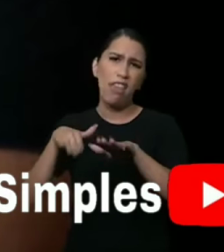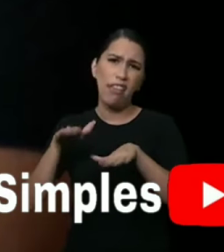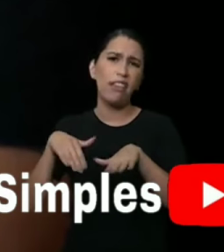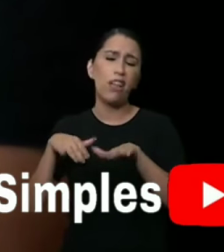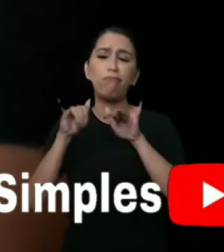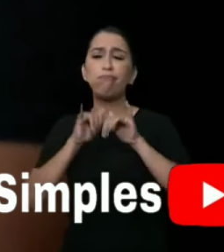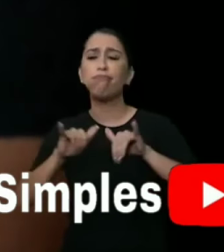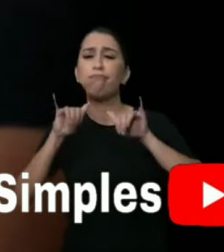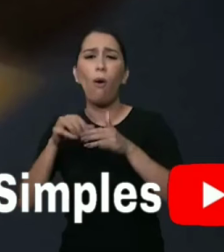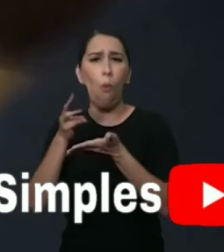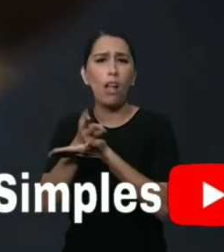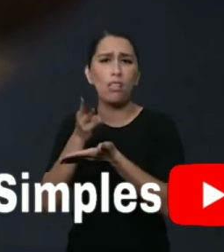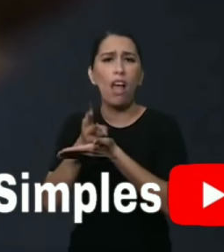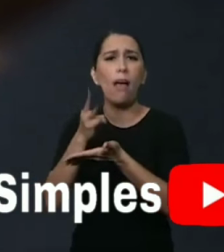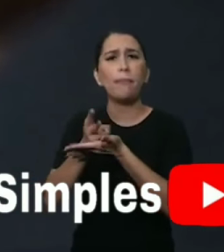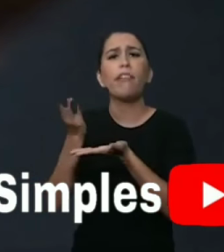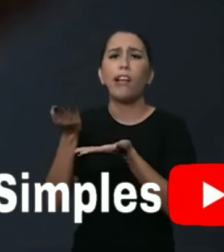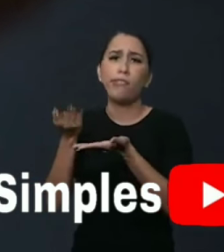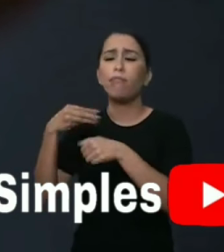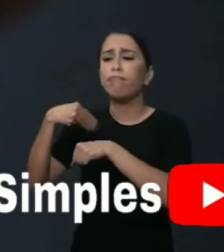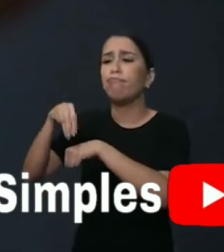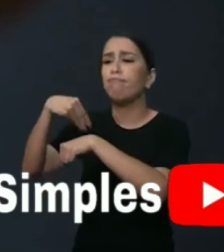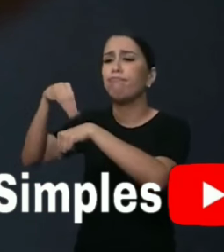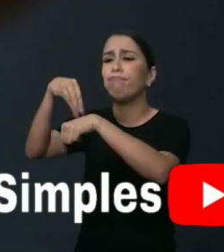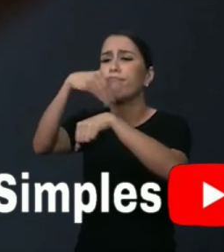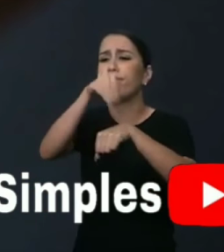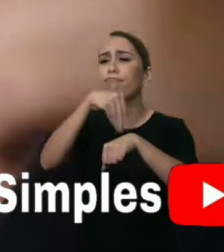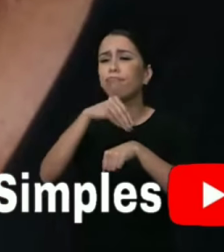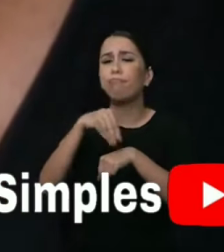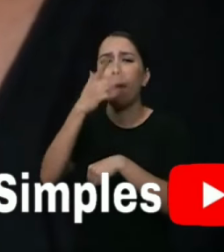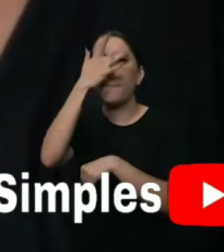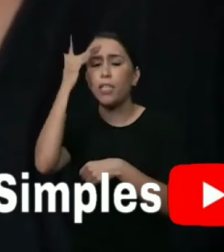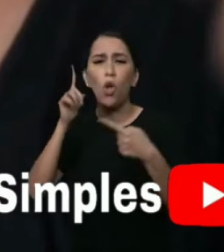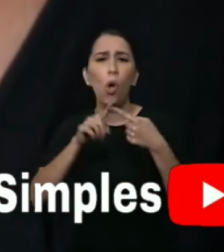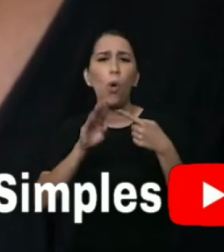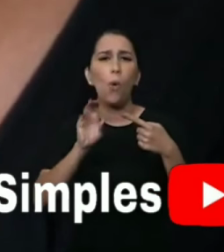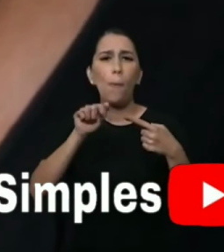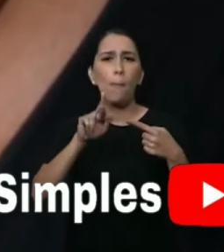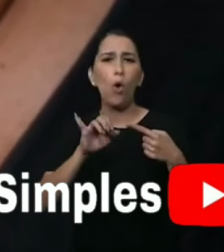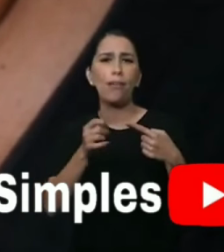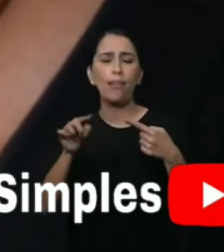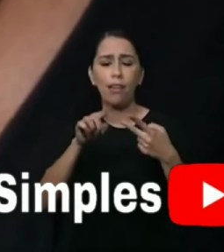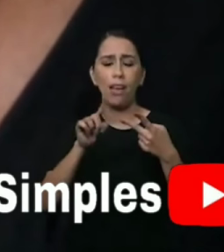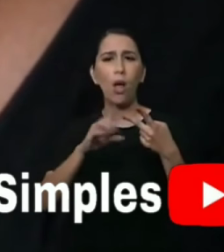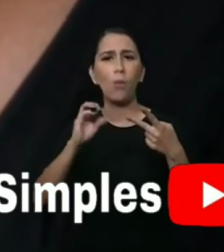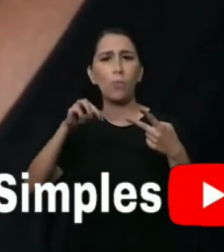no WhatsApp, você manda no telefone, vai mandando, aí alguém de Buqueirão, alguém de